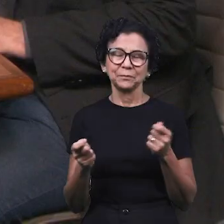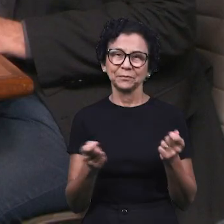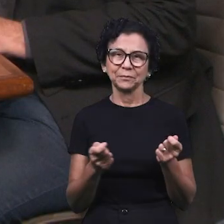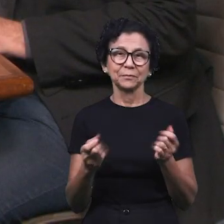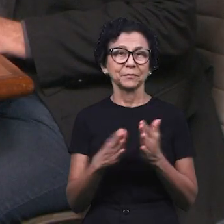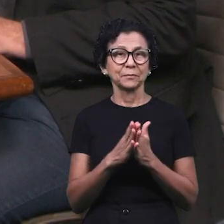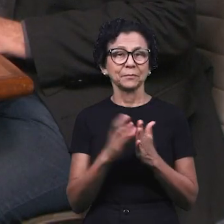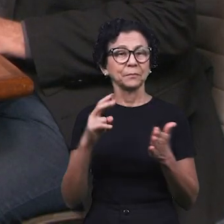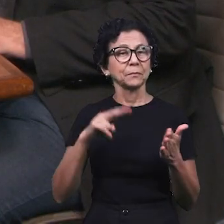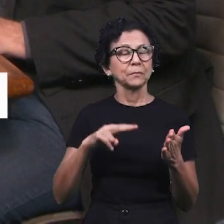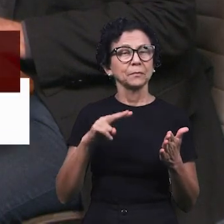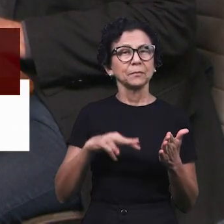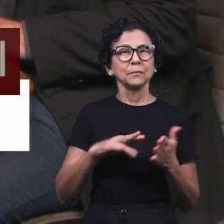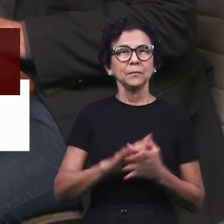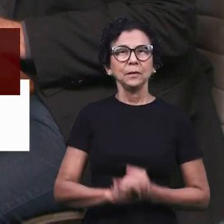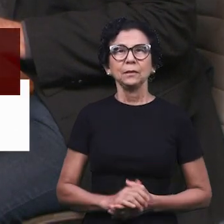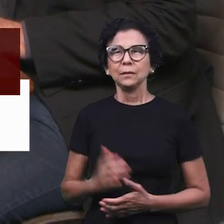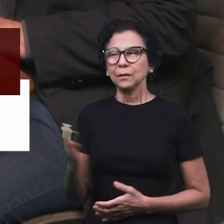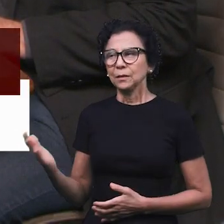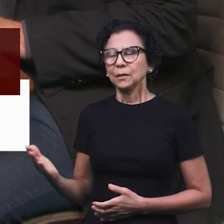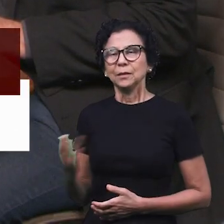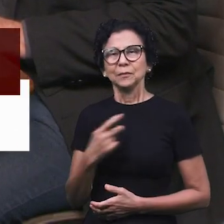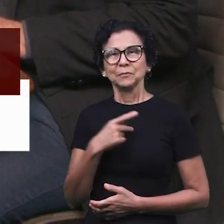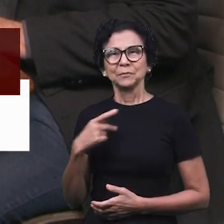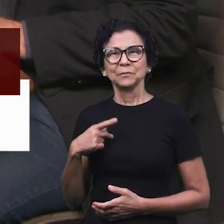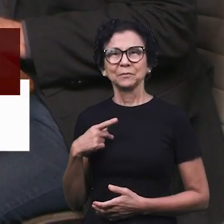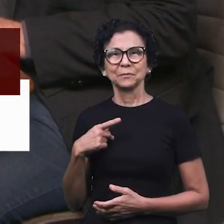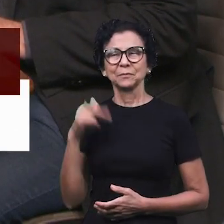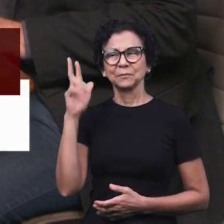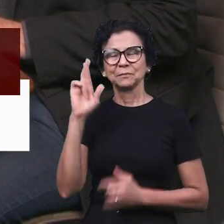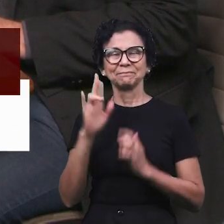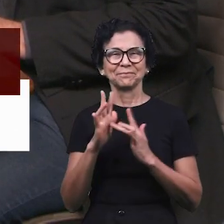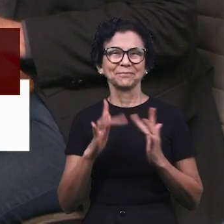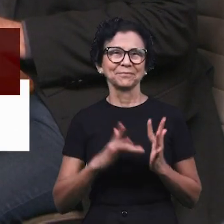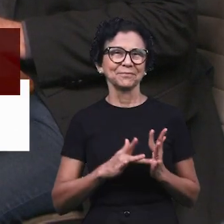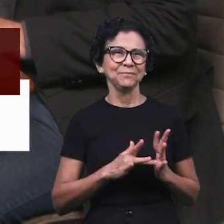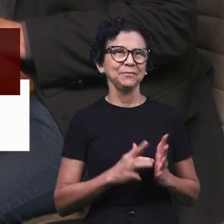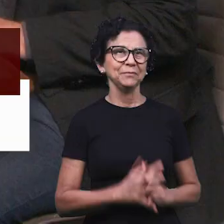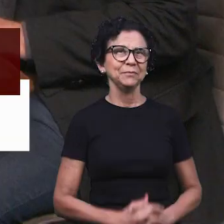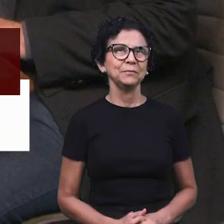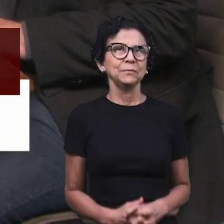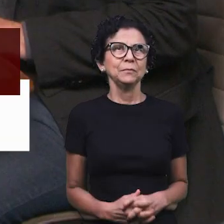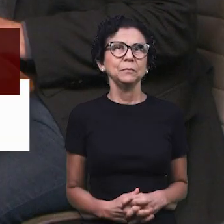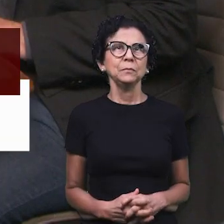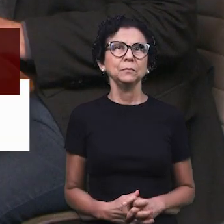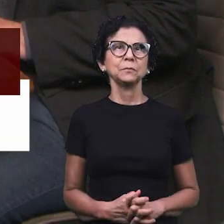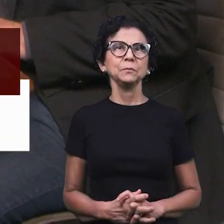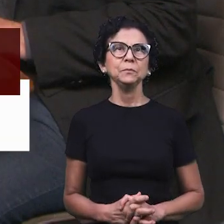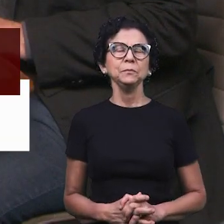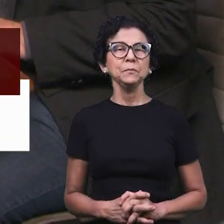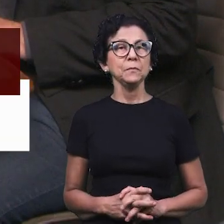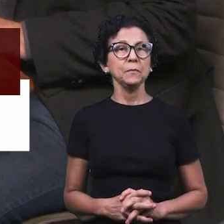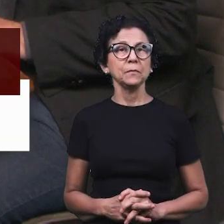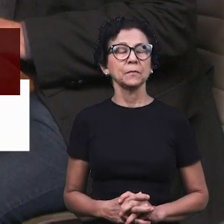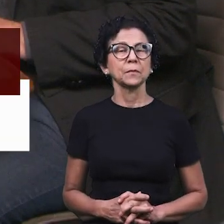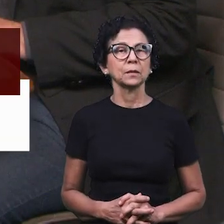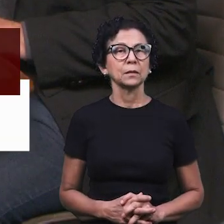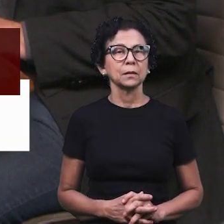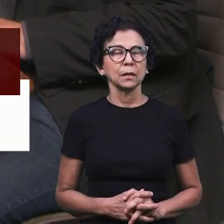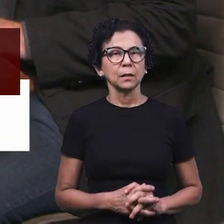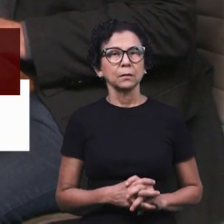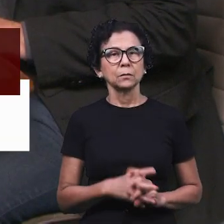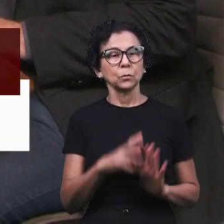da Bíblia. Conosco o pastor Fábio. Paz do Senhor, pastor. A paz do Senhor. Na nossa leitura sequencial que nós